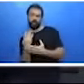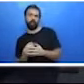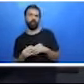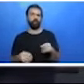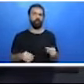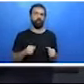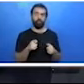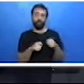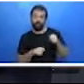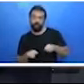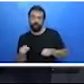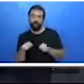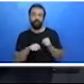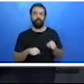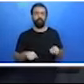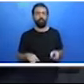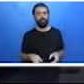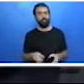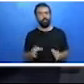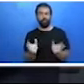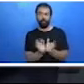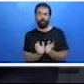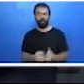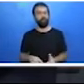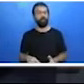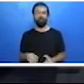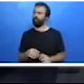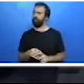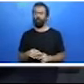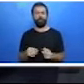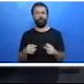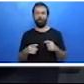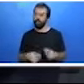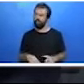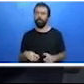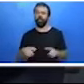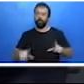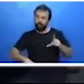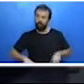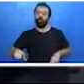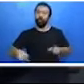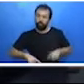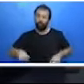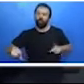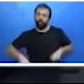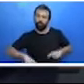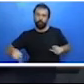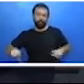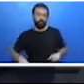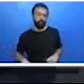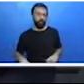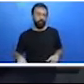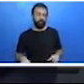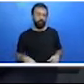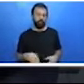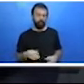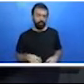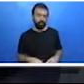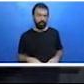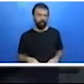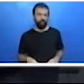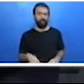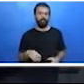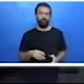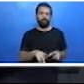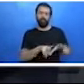montam, a equipe não parou. Não tem sábado, não tem domingo, não tem feriado. Nós trabalhamos praticamente